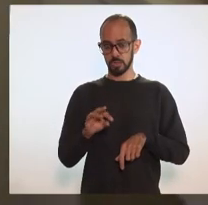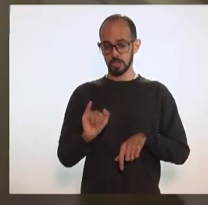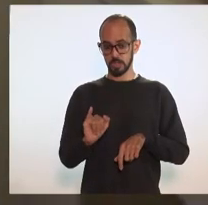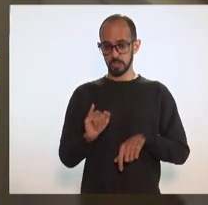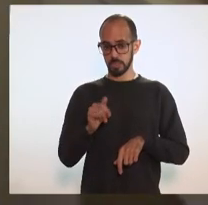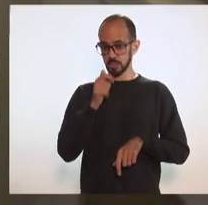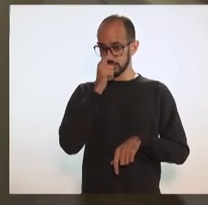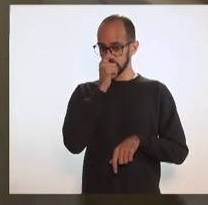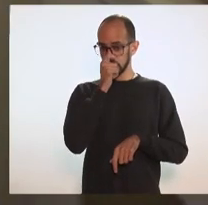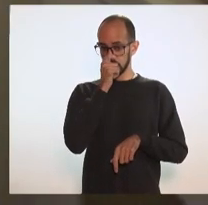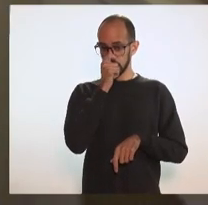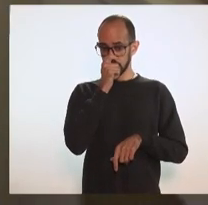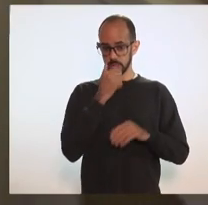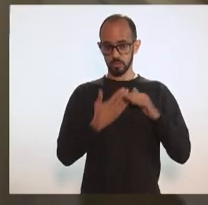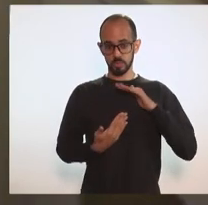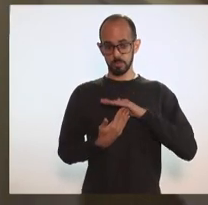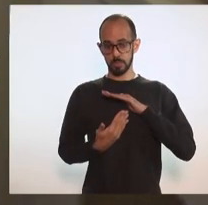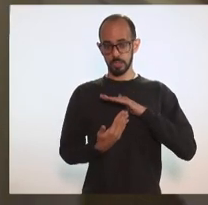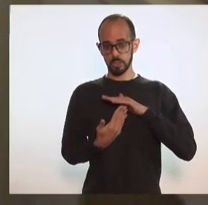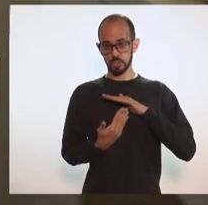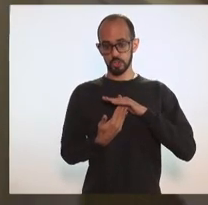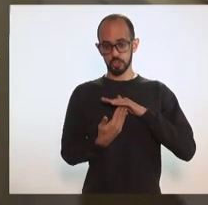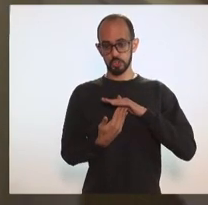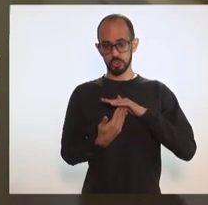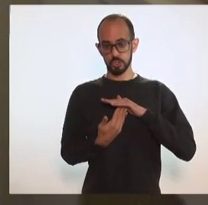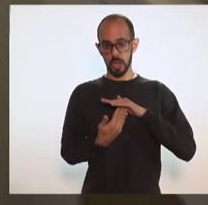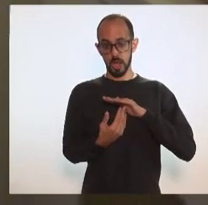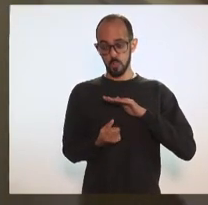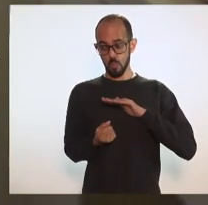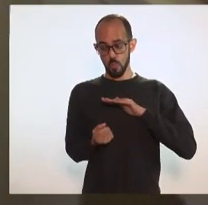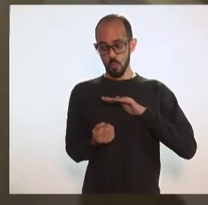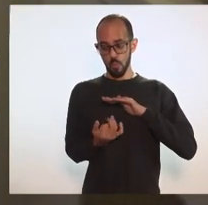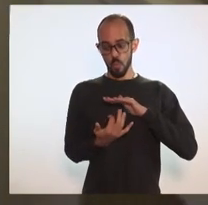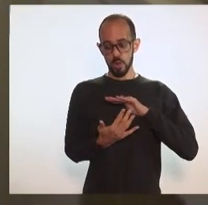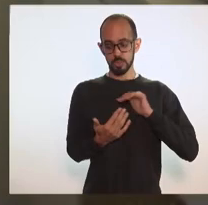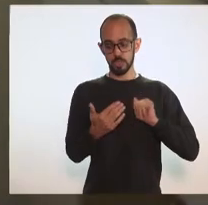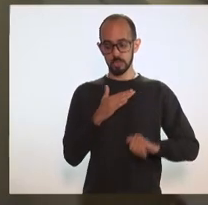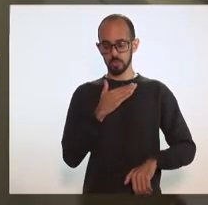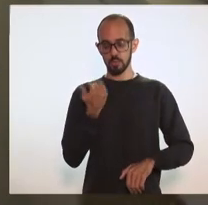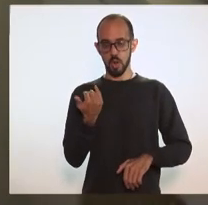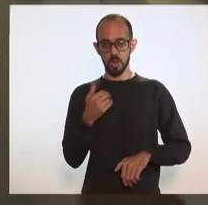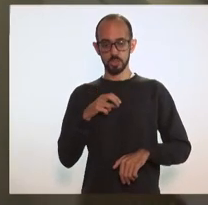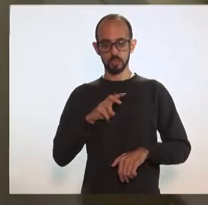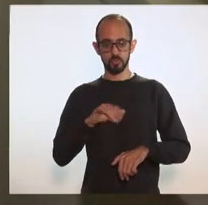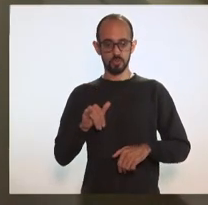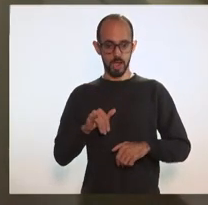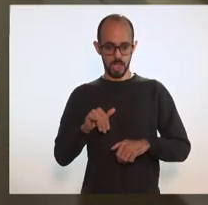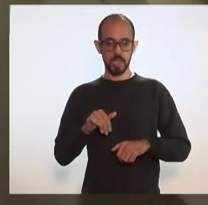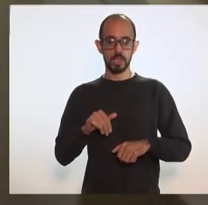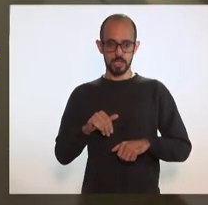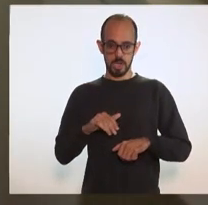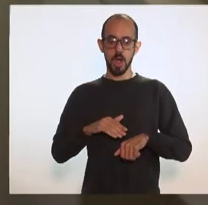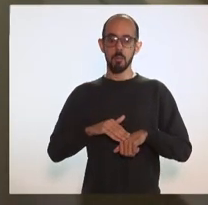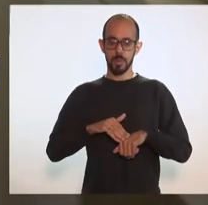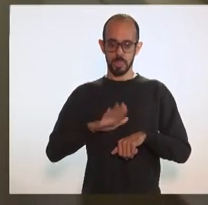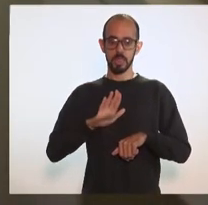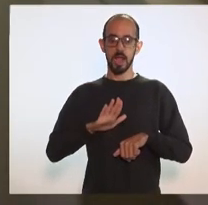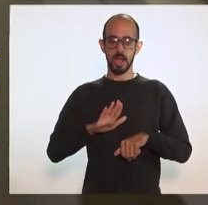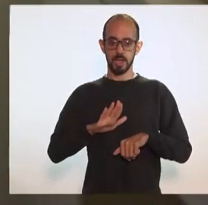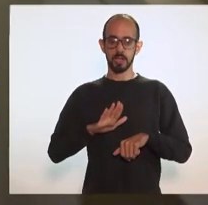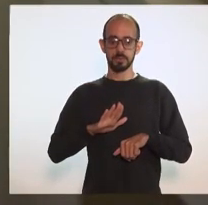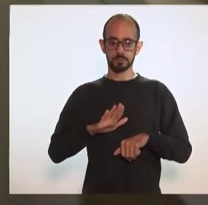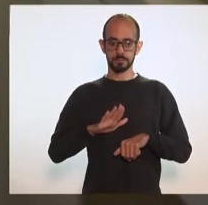máximo o volume de mortes vai aumentar os olhos